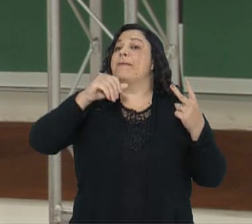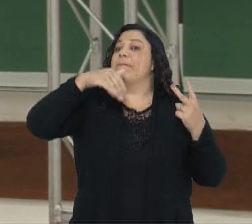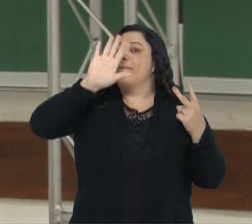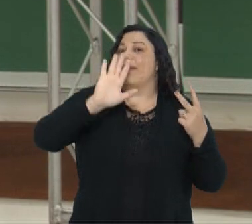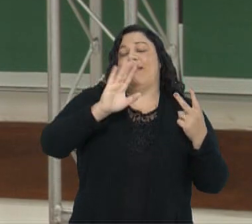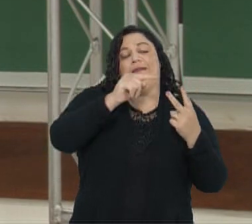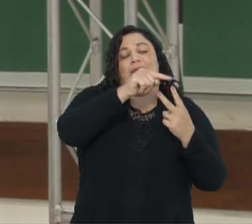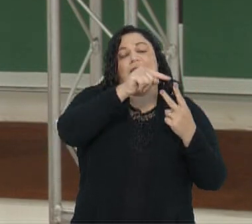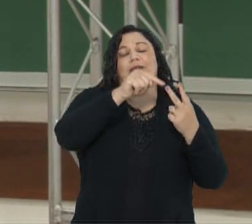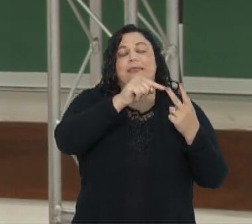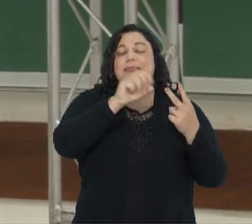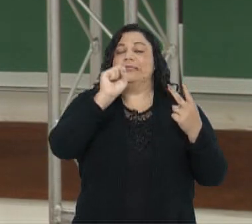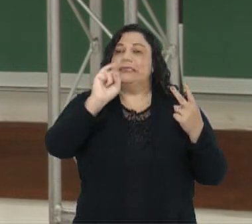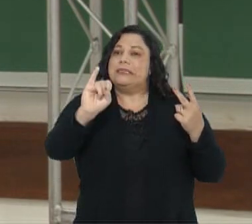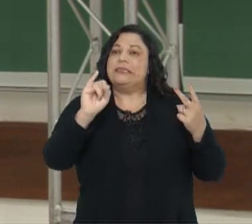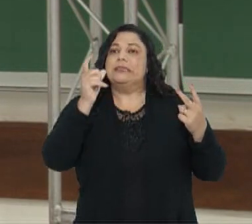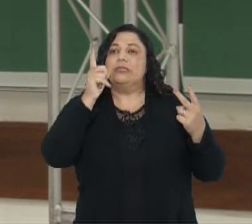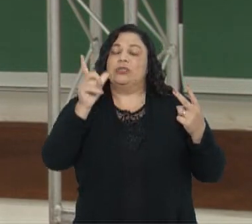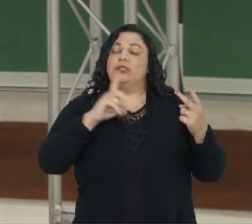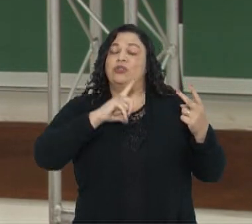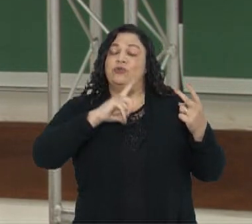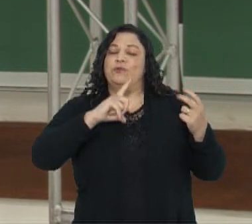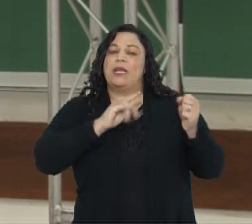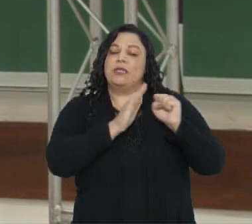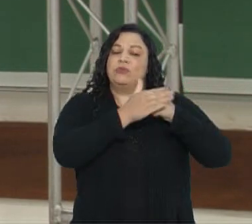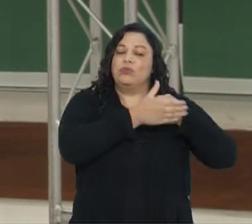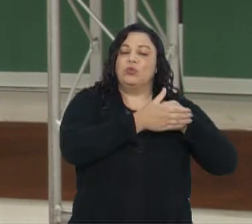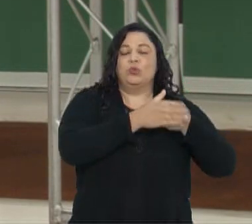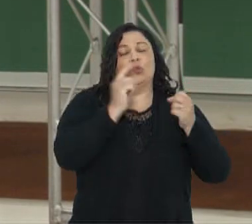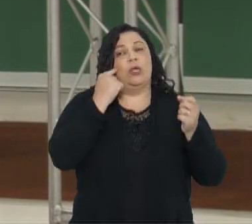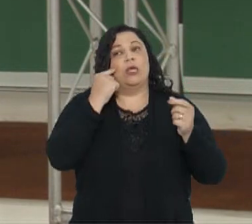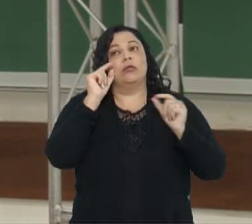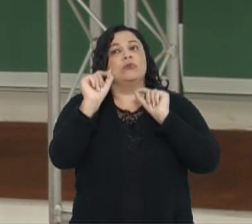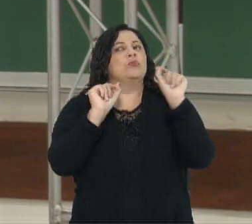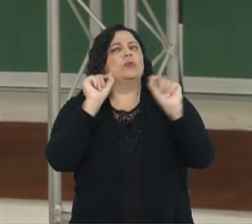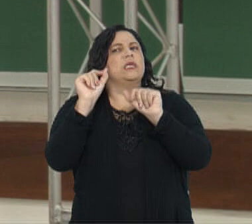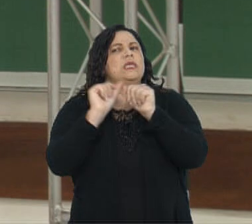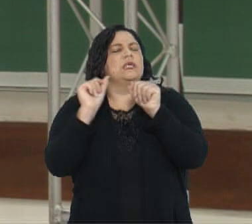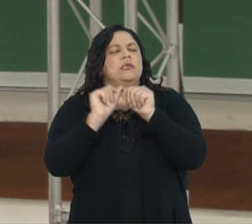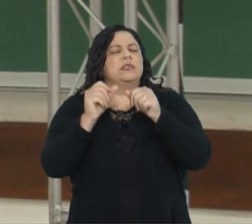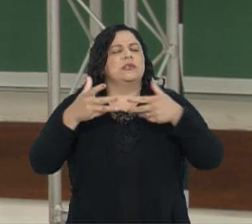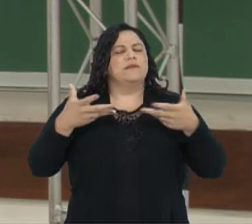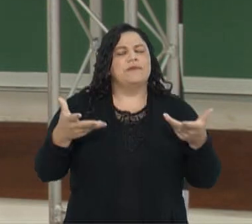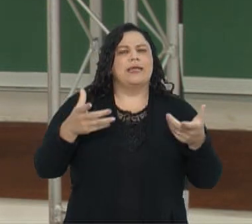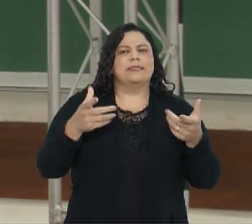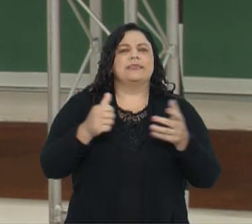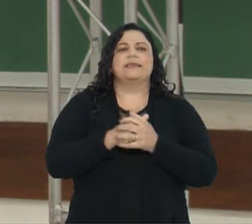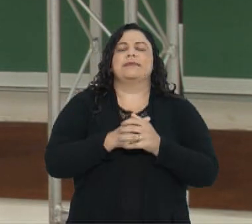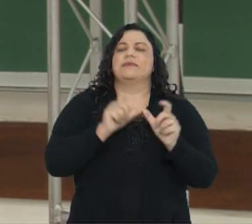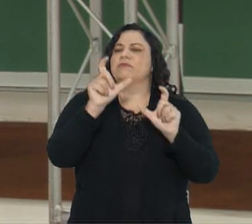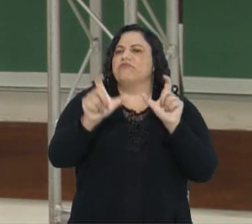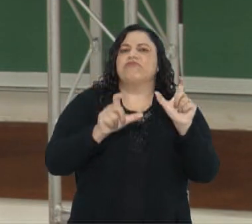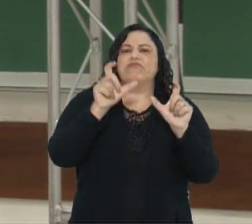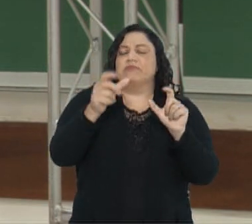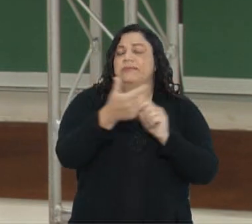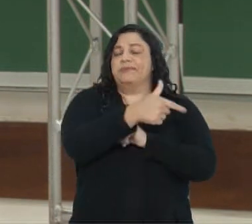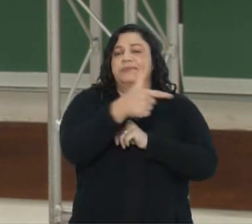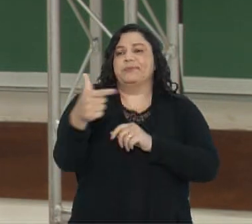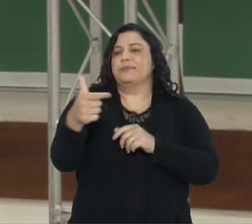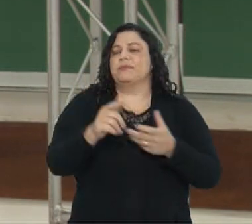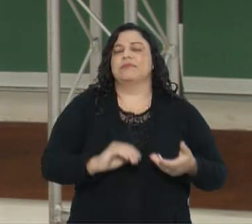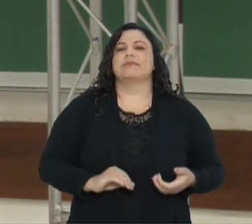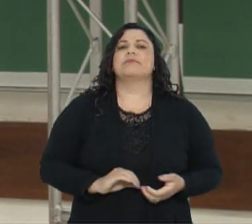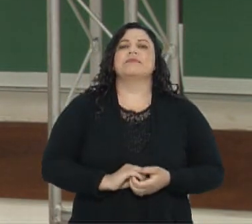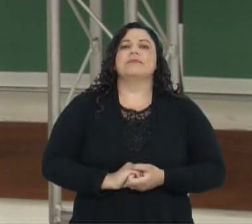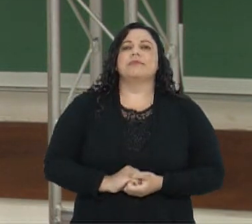tivesse um sujeito, automaticamente eu teria que flexionar que ele faz ali. Não flexionou, porque não tem sujeito,